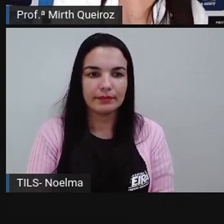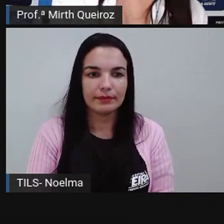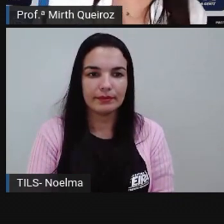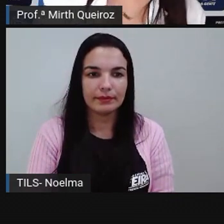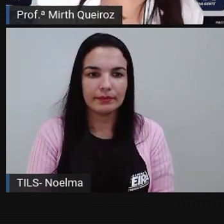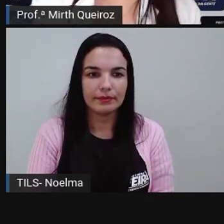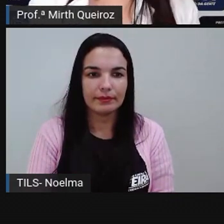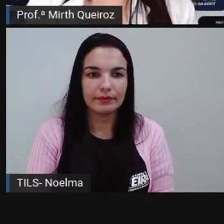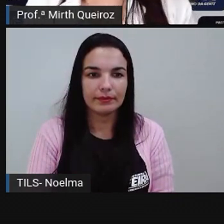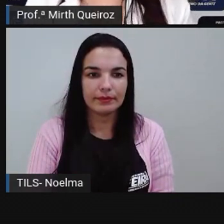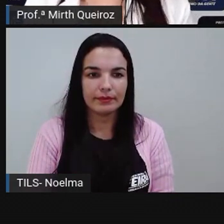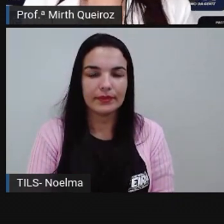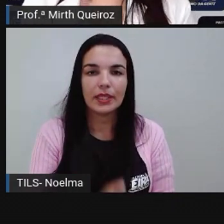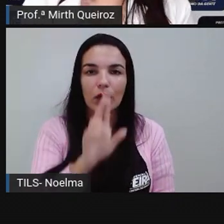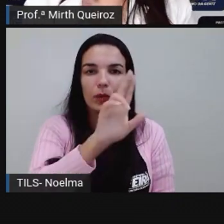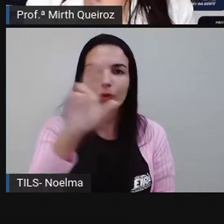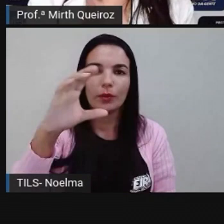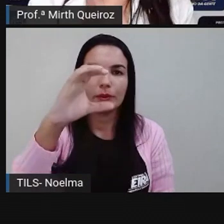Compôs.